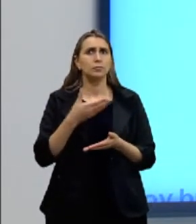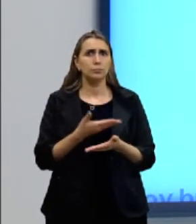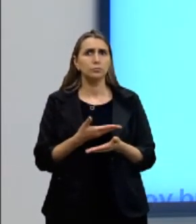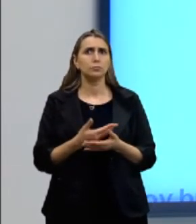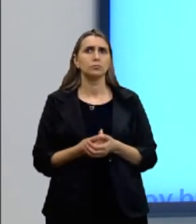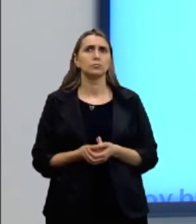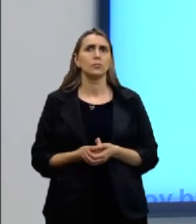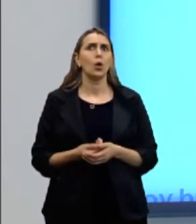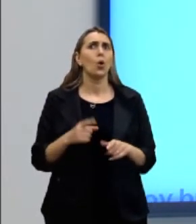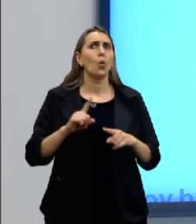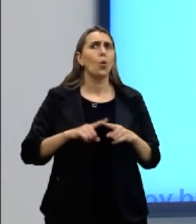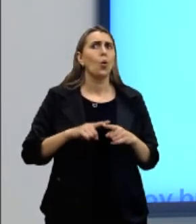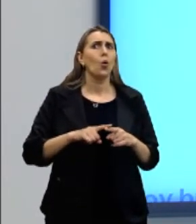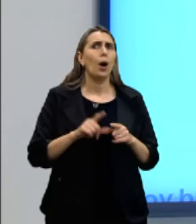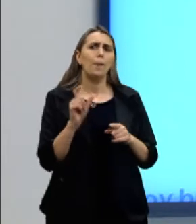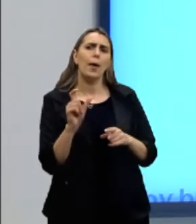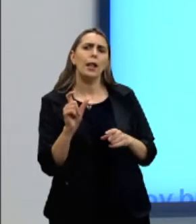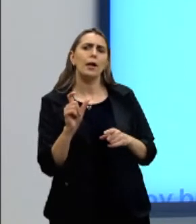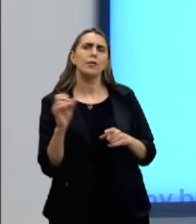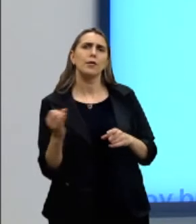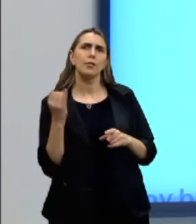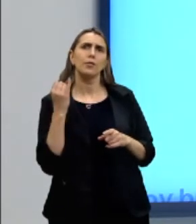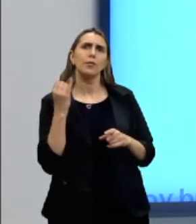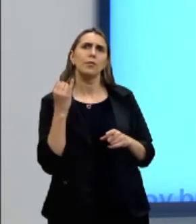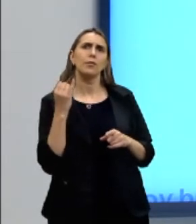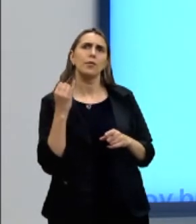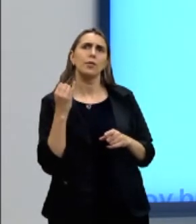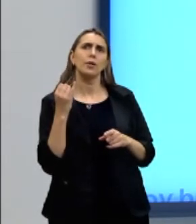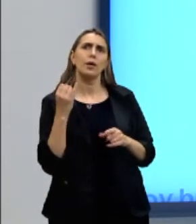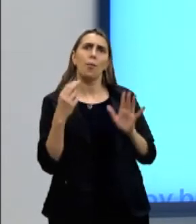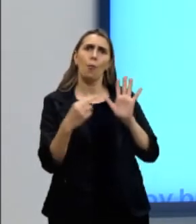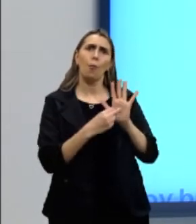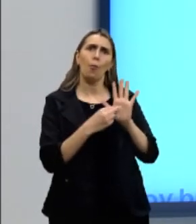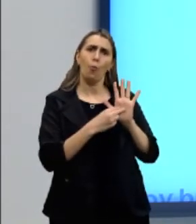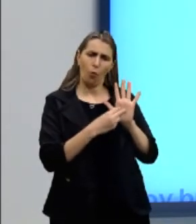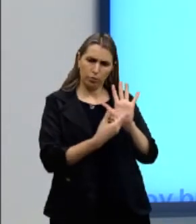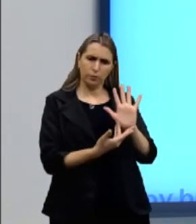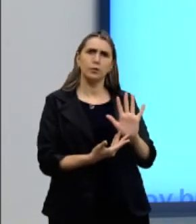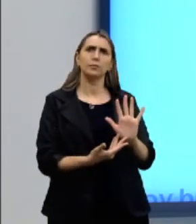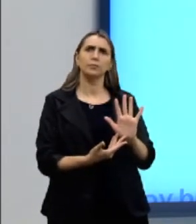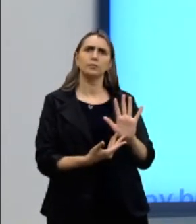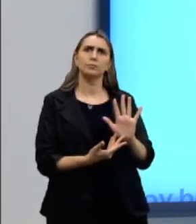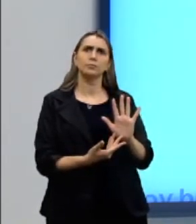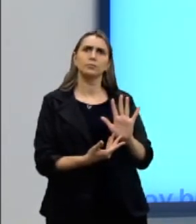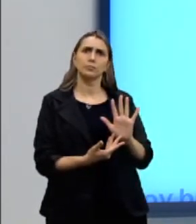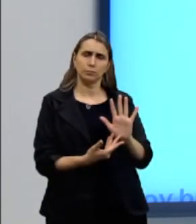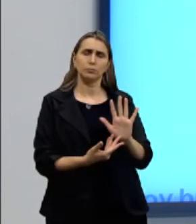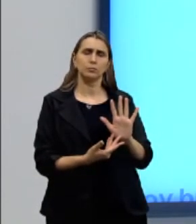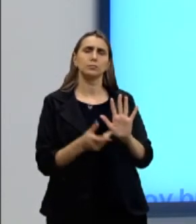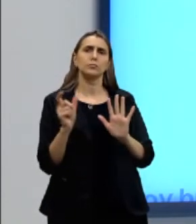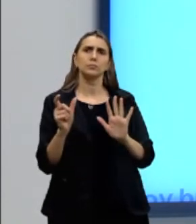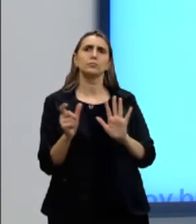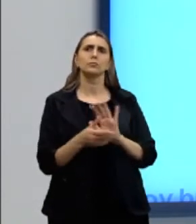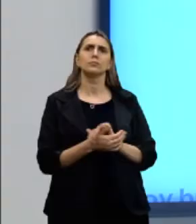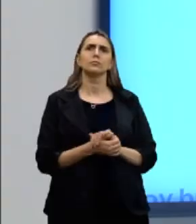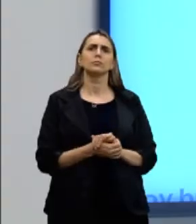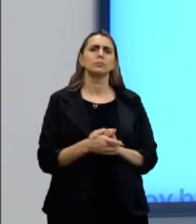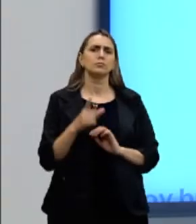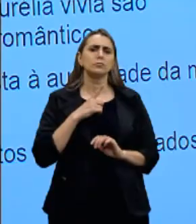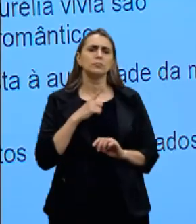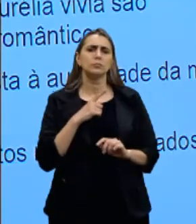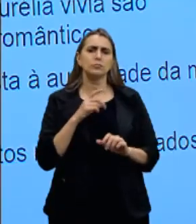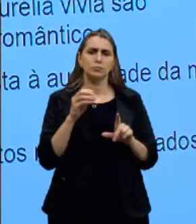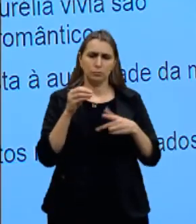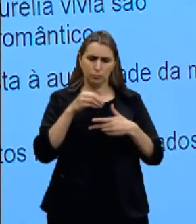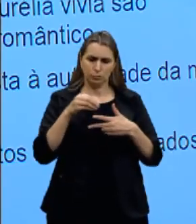gente porque Qual é a a chave aqui meus queridões evydencia essa palavra quando tiver uma